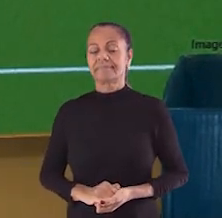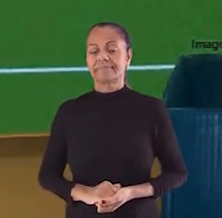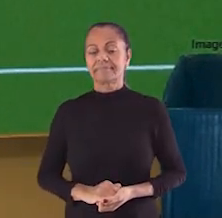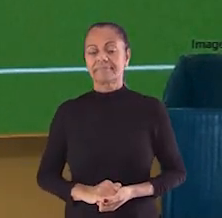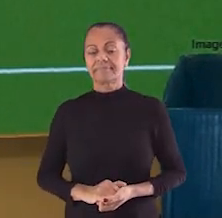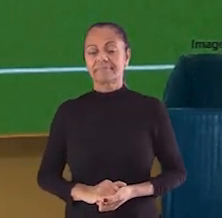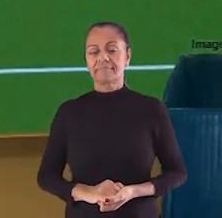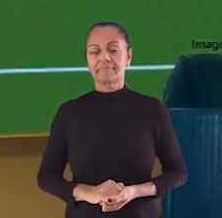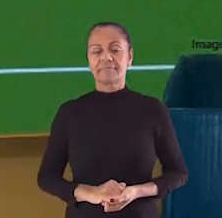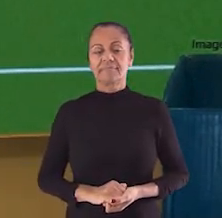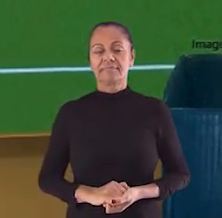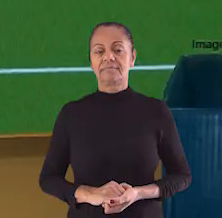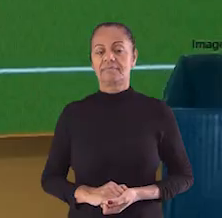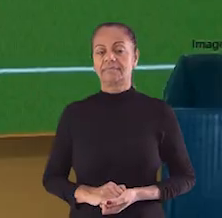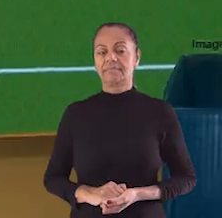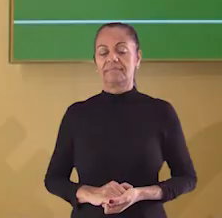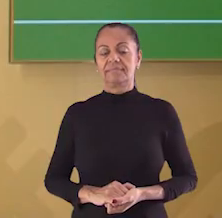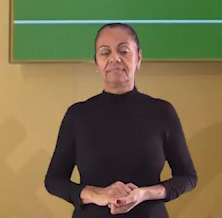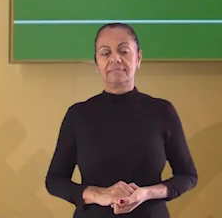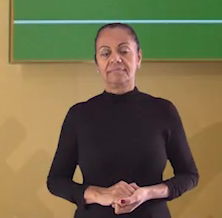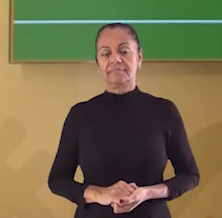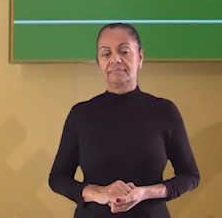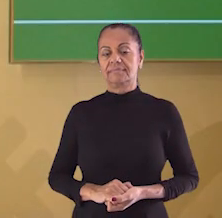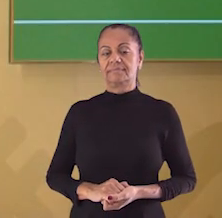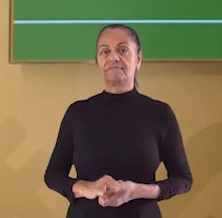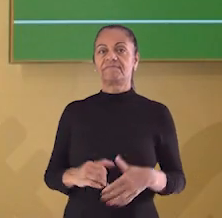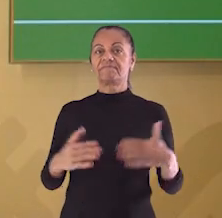Junto com o chocolate. Isso.